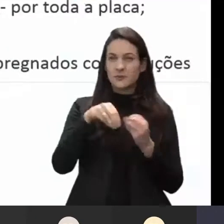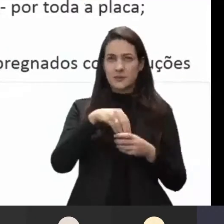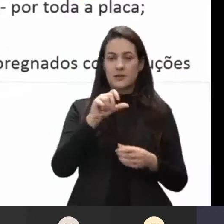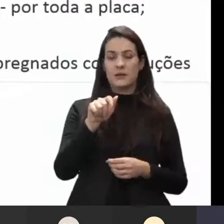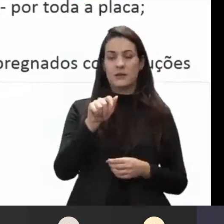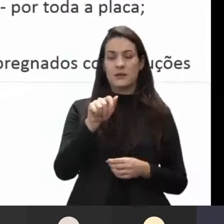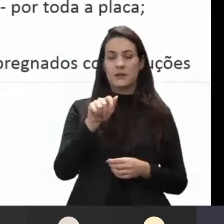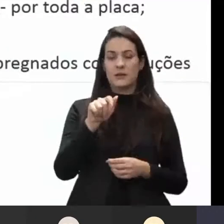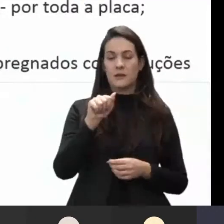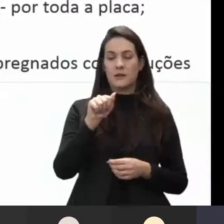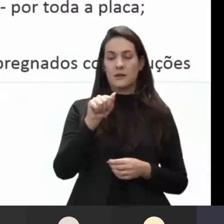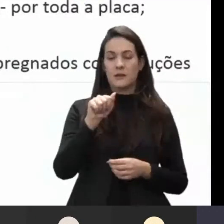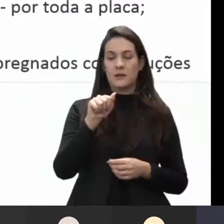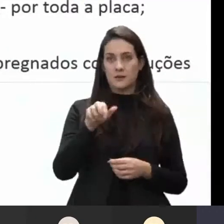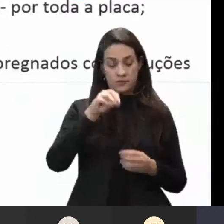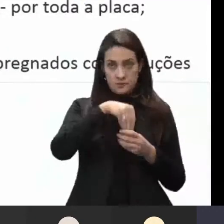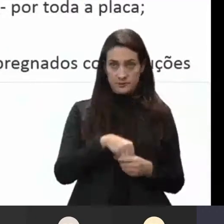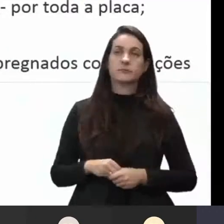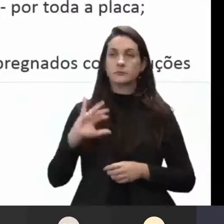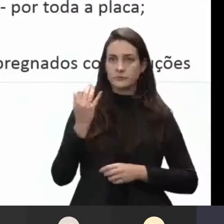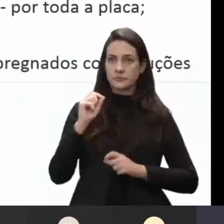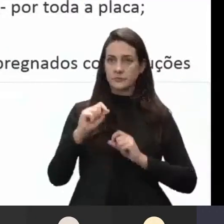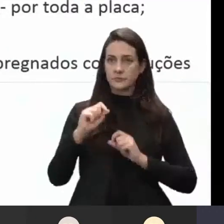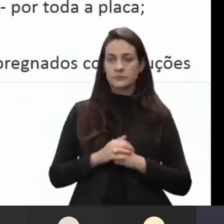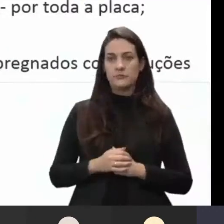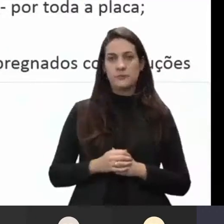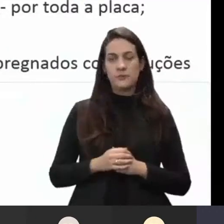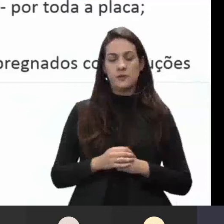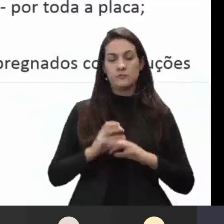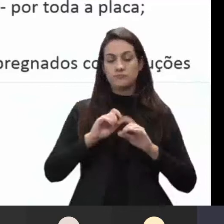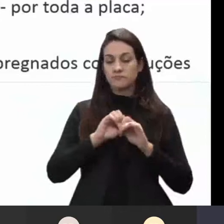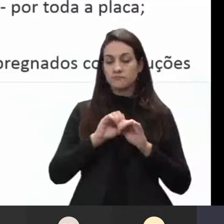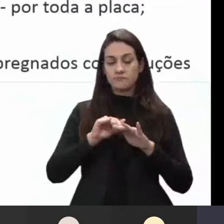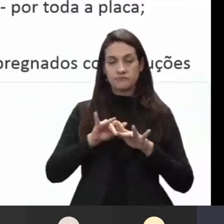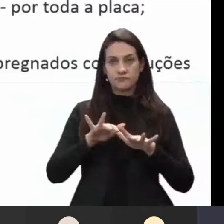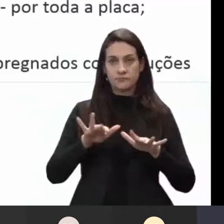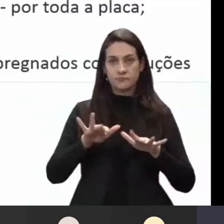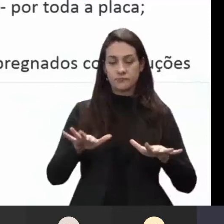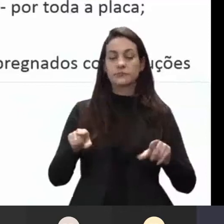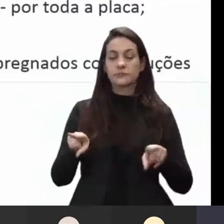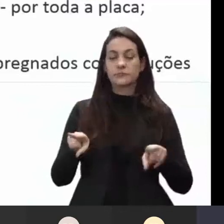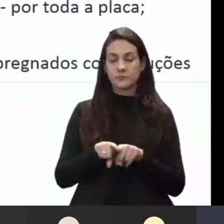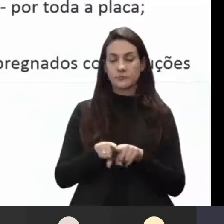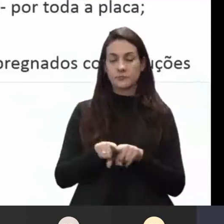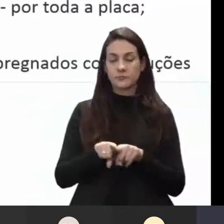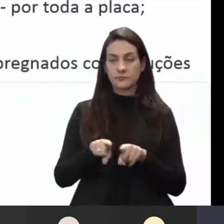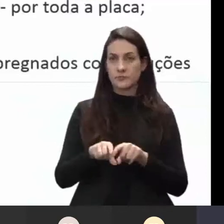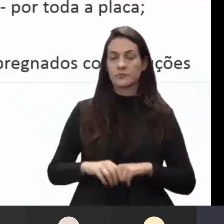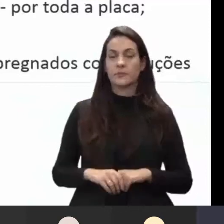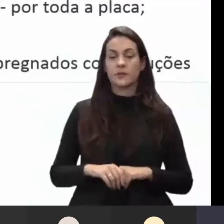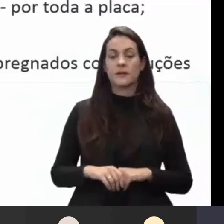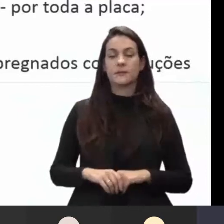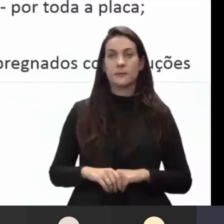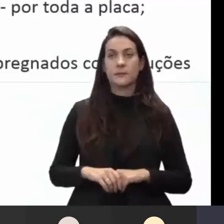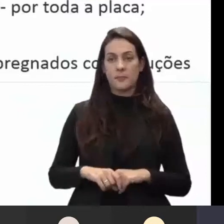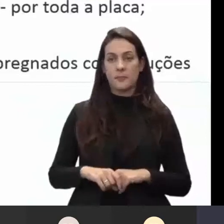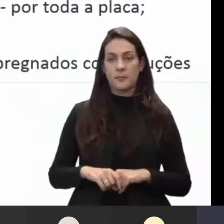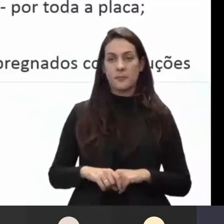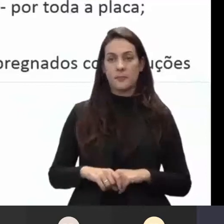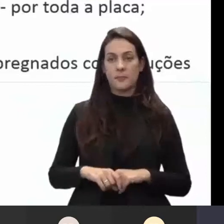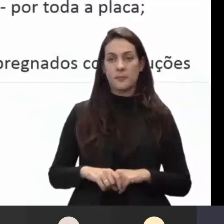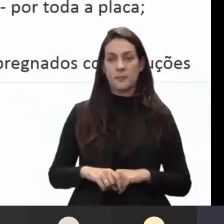esse disco com esse desinfetante, ele também vai difundir pelo meio de cultura e ele vai produzir uma zona